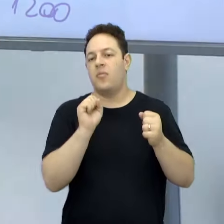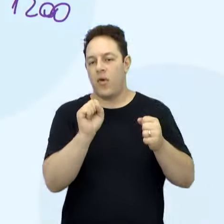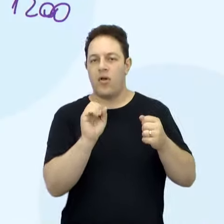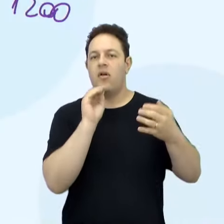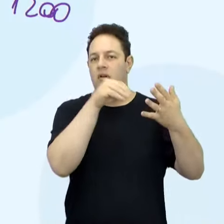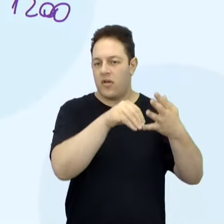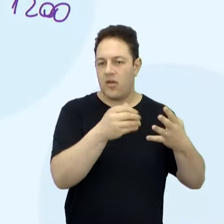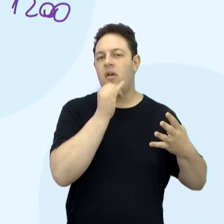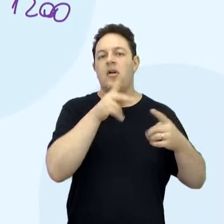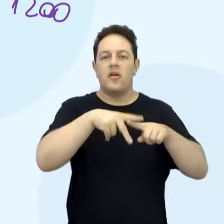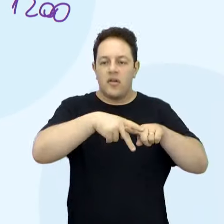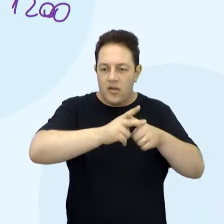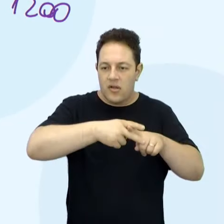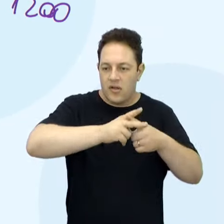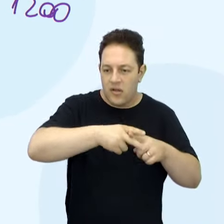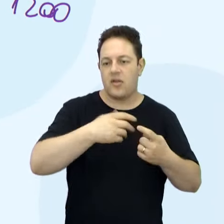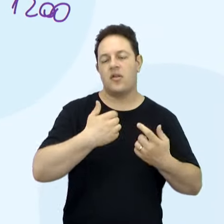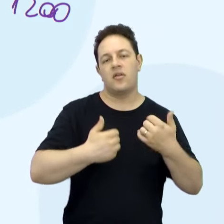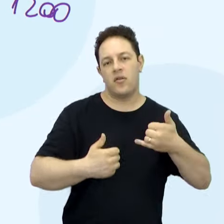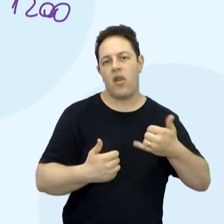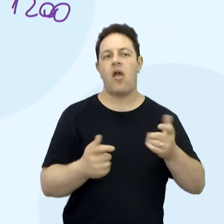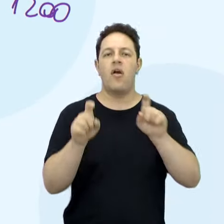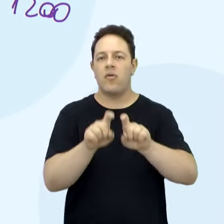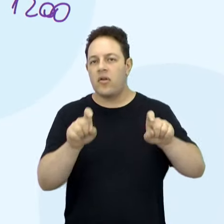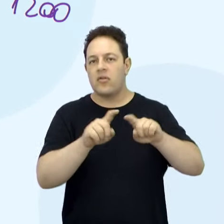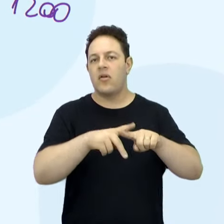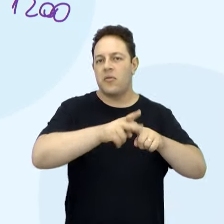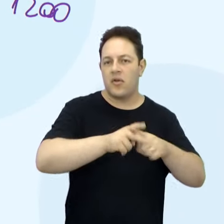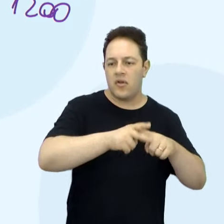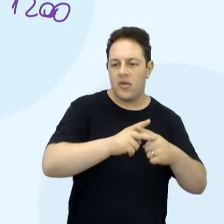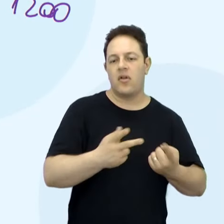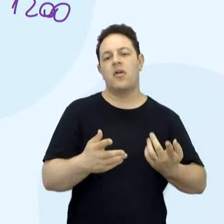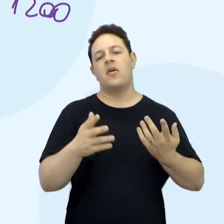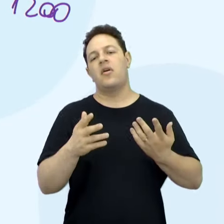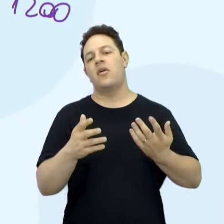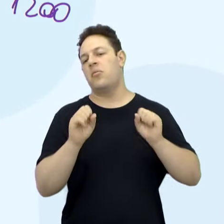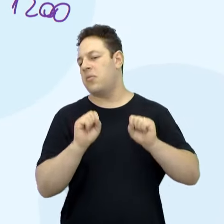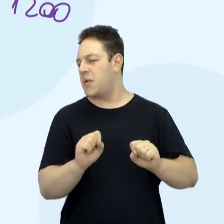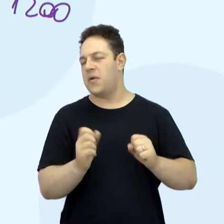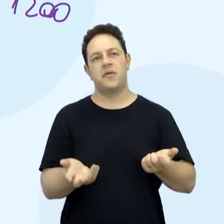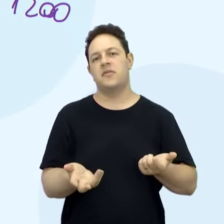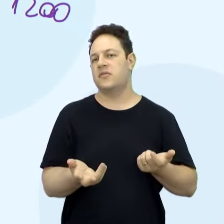diversos, pode entrar manutenção de alguma coisa. Então aqui, ó, pode entrar manutenção,